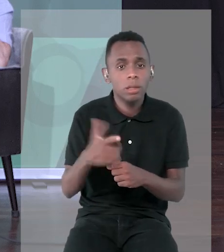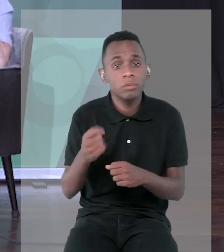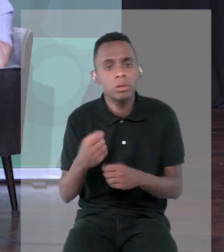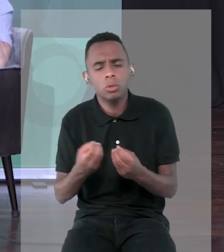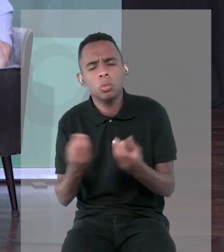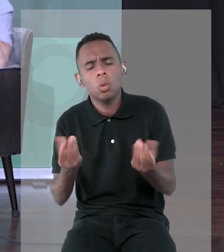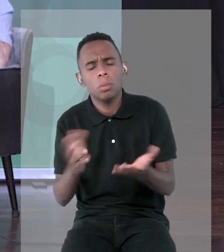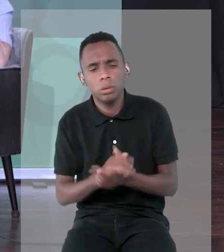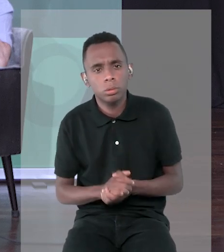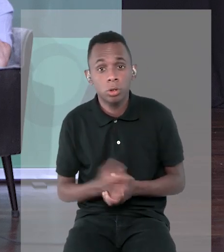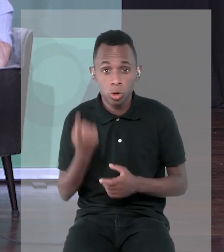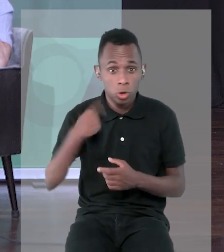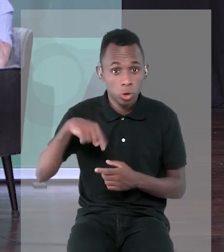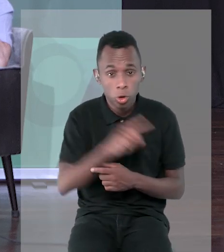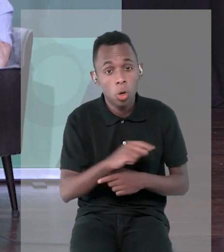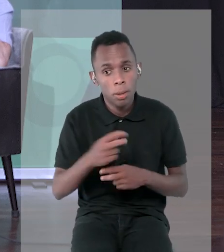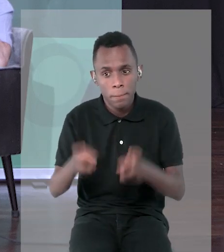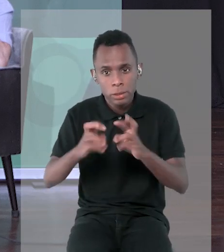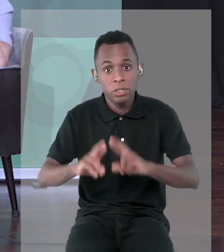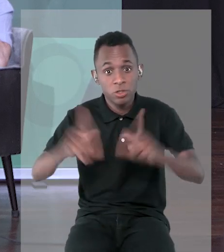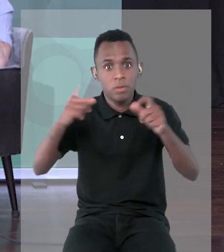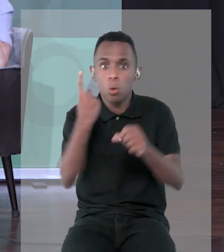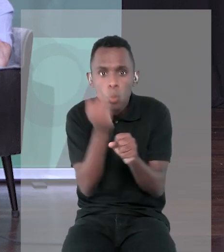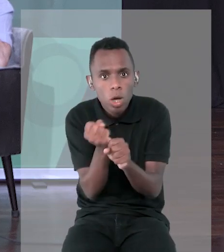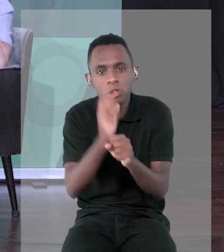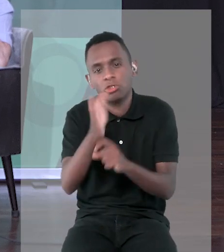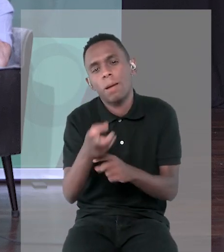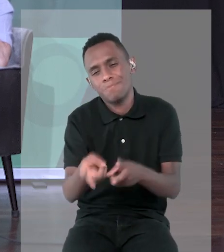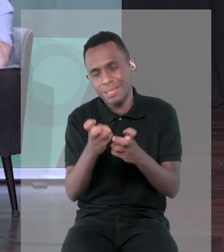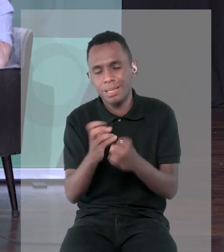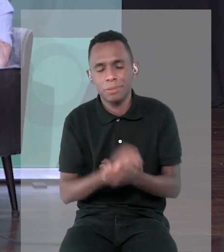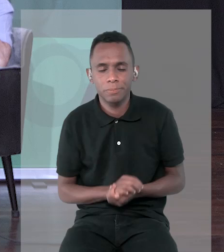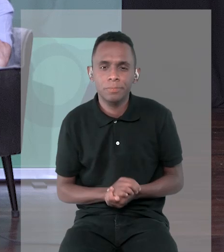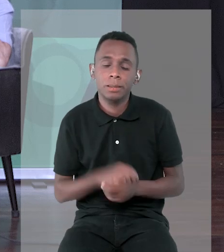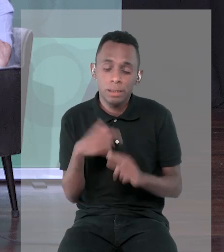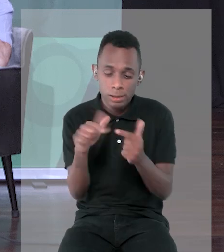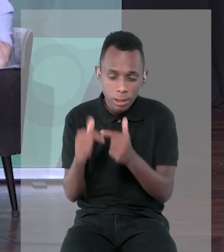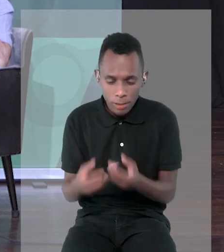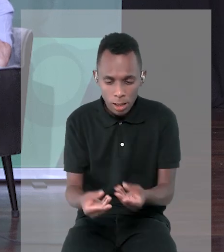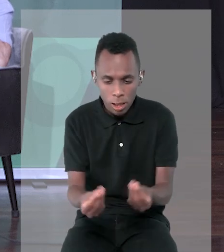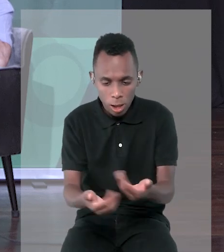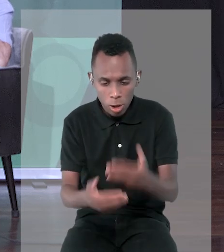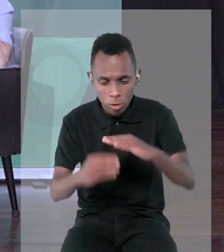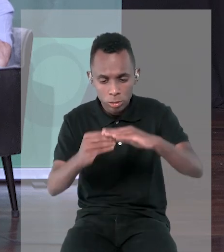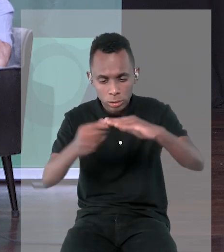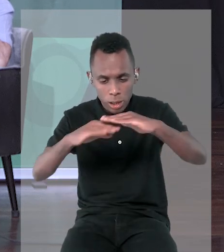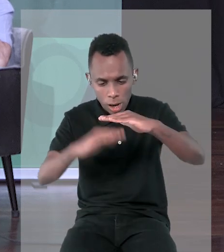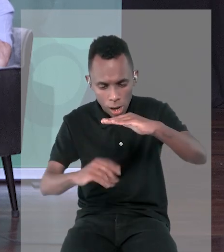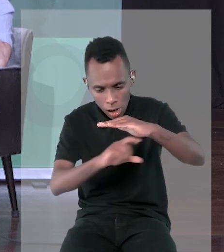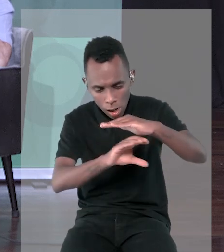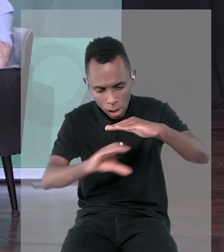mais rápido. A gente vê diferença desde o primeiro ano, a gente consegue trabalhar o lençol freático de forma que